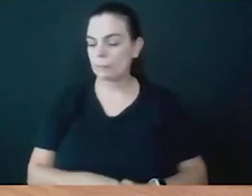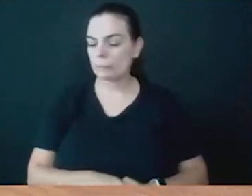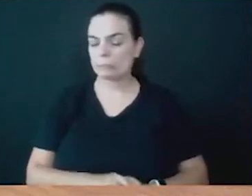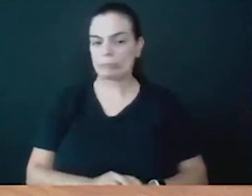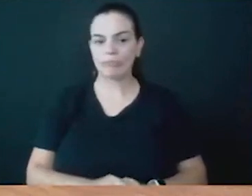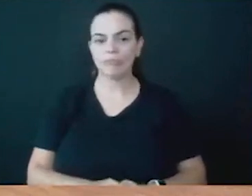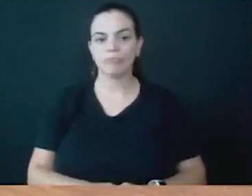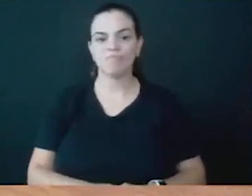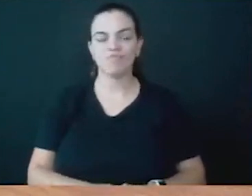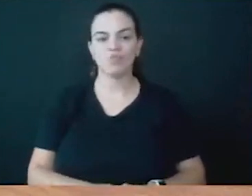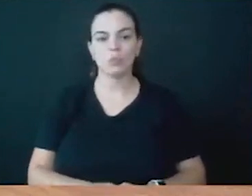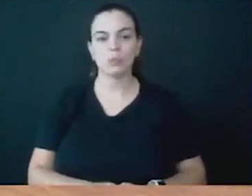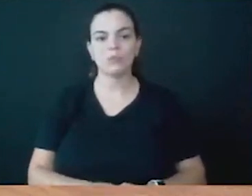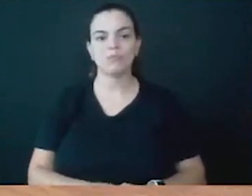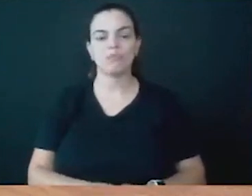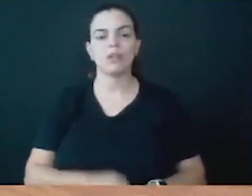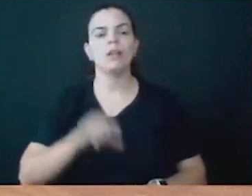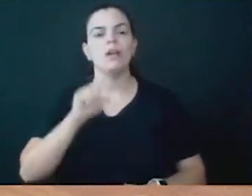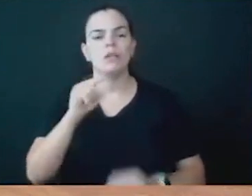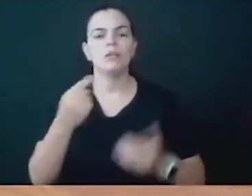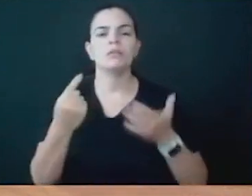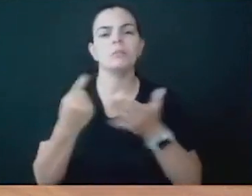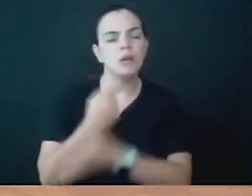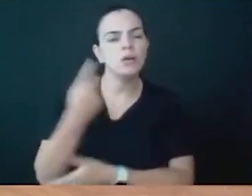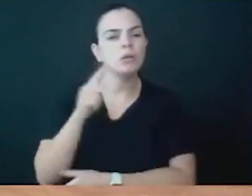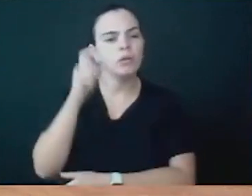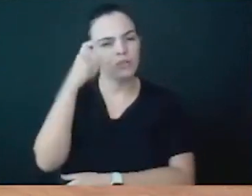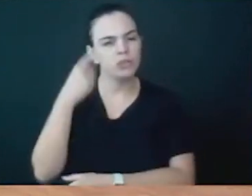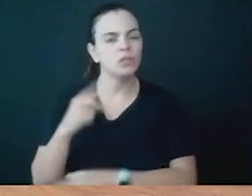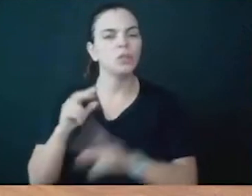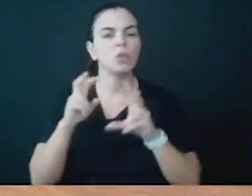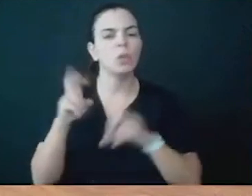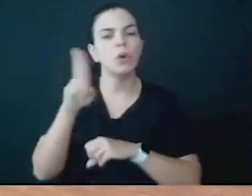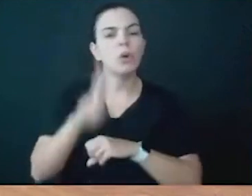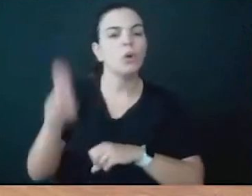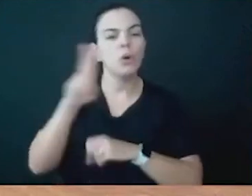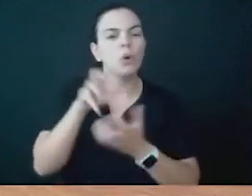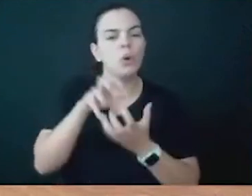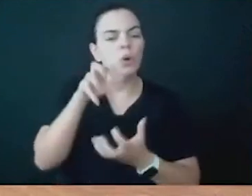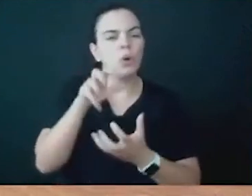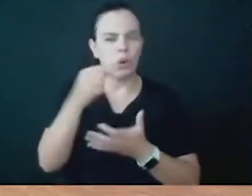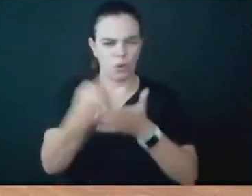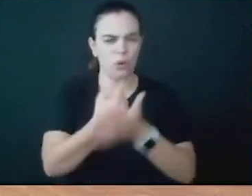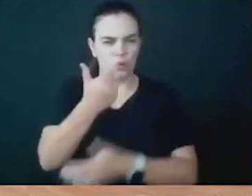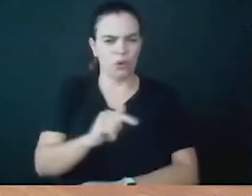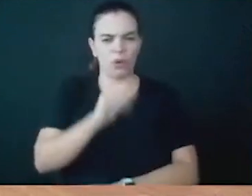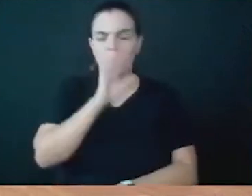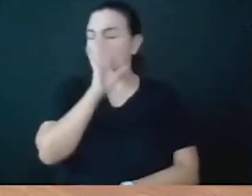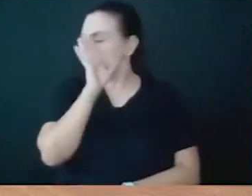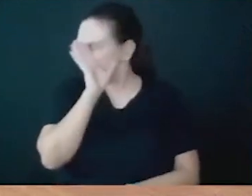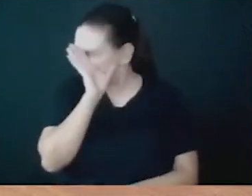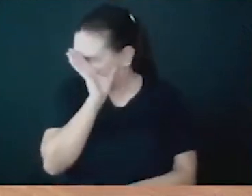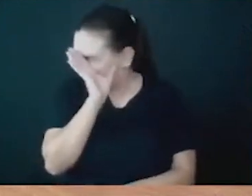a terceira pergunta que a senhora fez sobre a universidade do idoso. Isso, se puder repetir, porque eu não entendi direito,